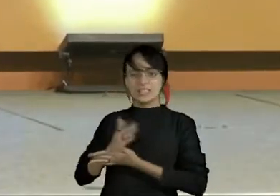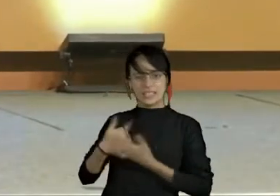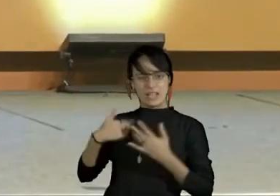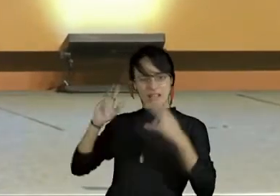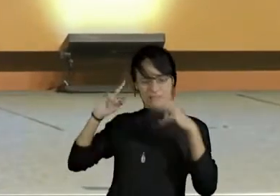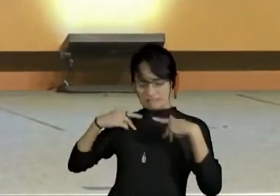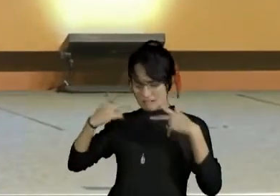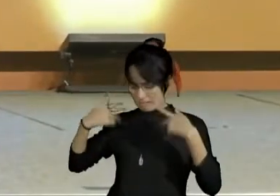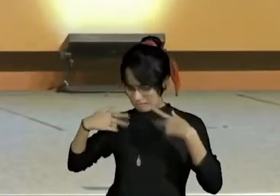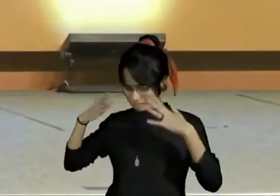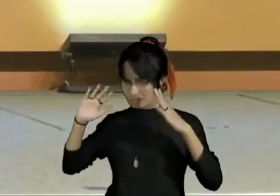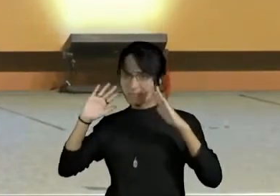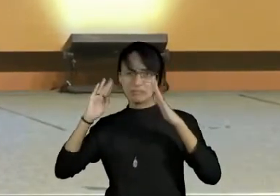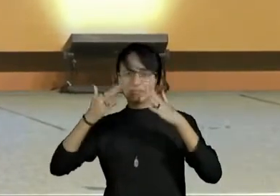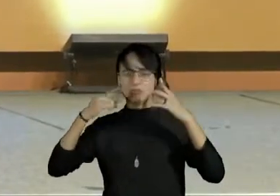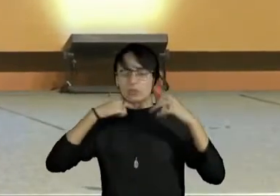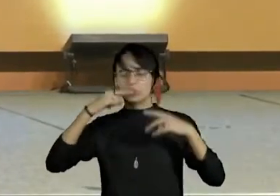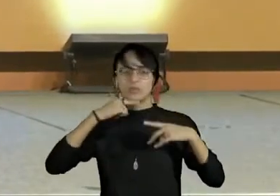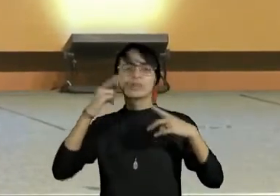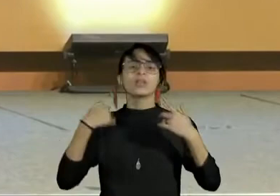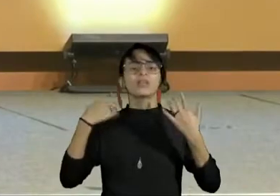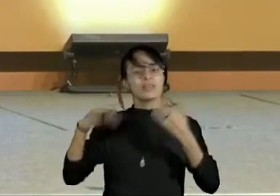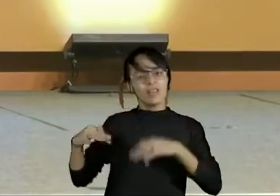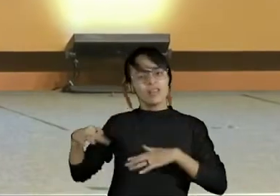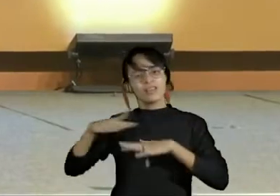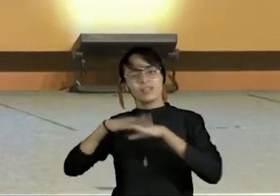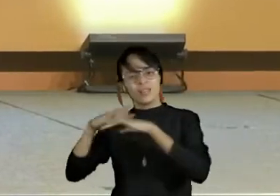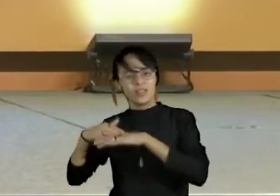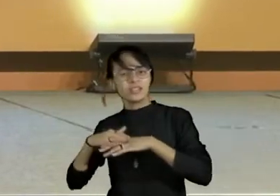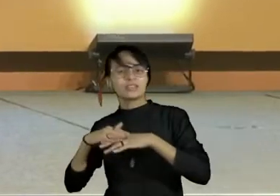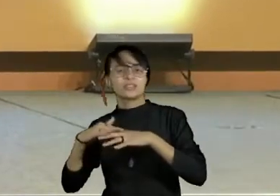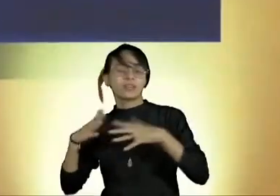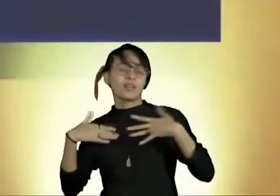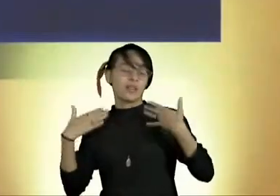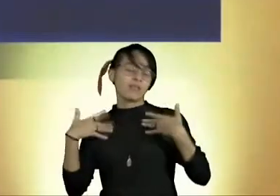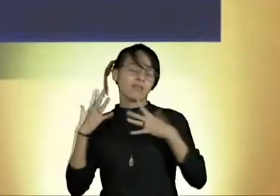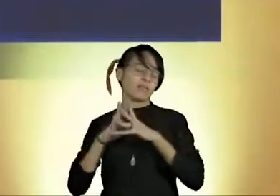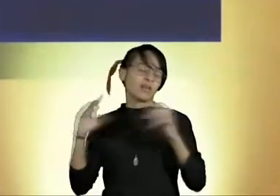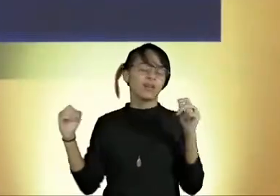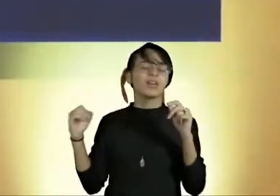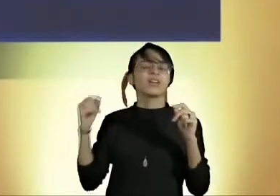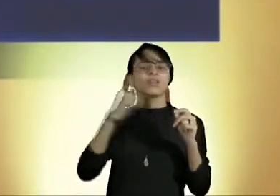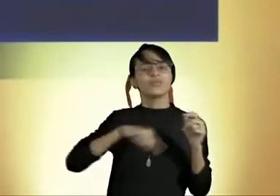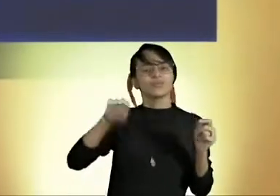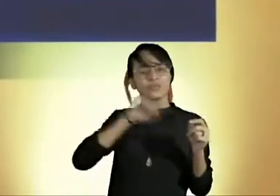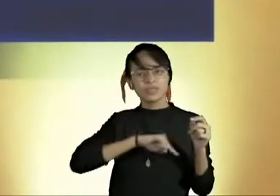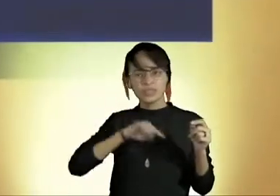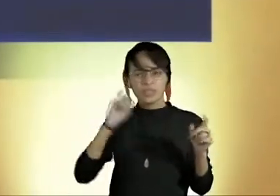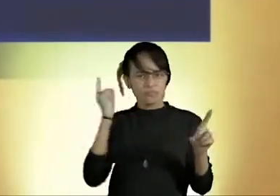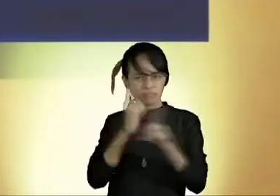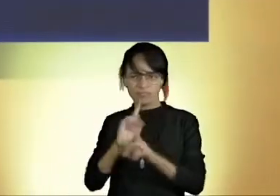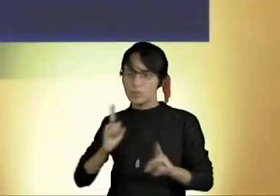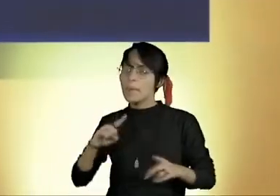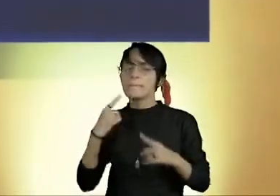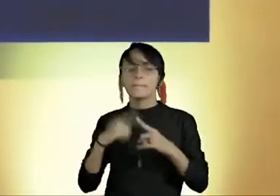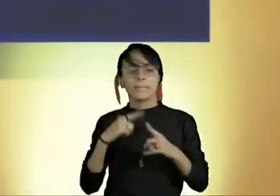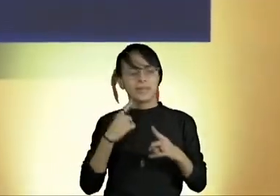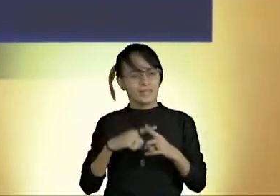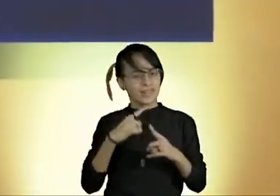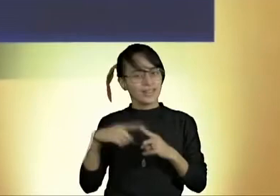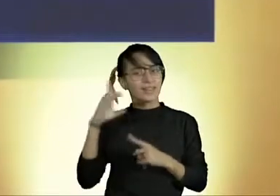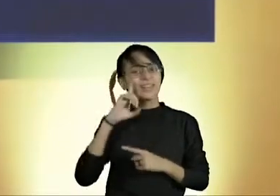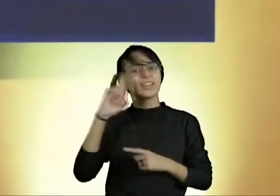atenção, aquela enfermidade que estava furtando a sua alegria, e você não vai achar, porque o Senhor